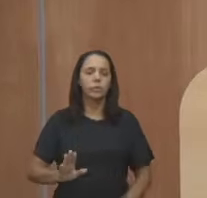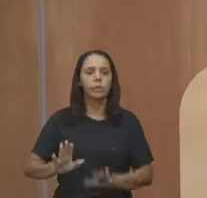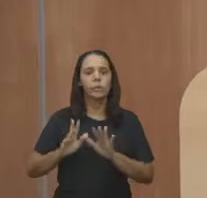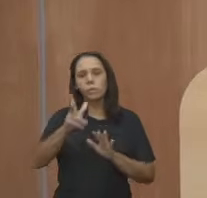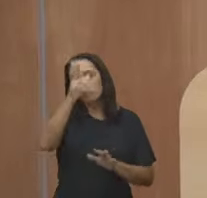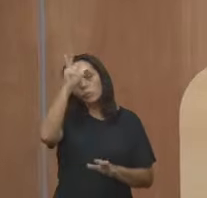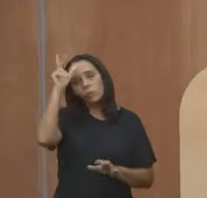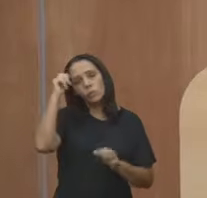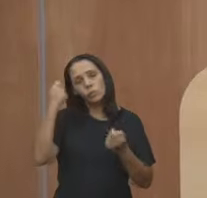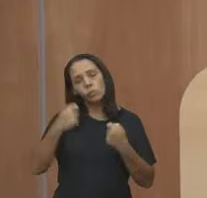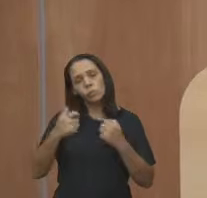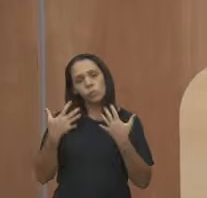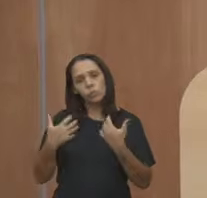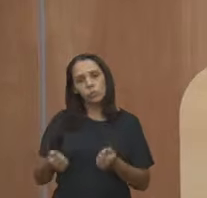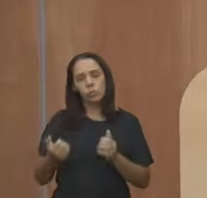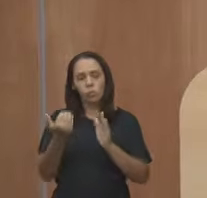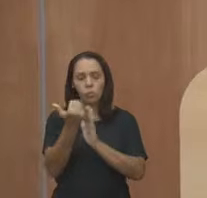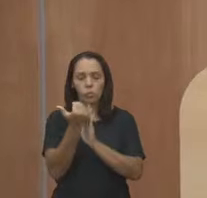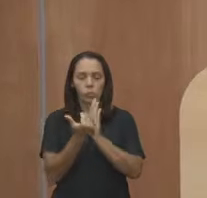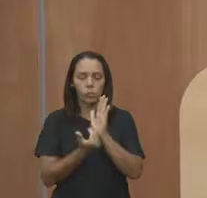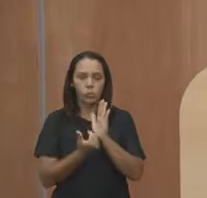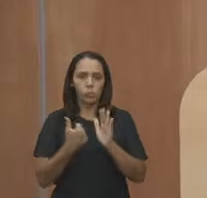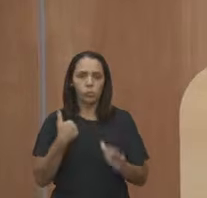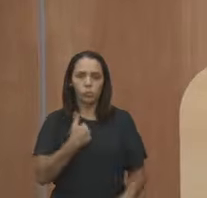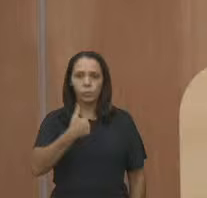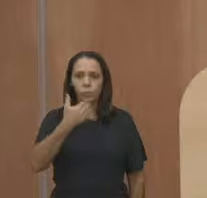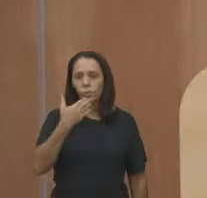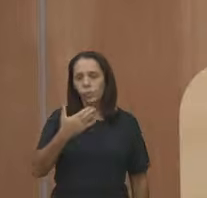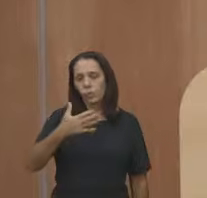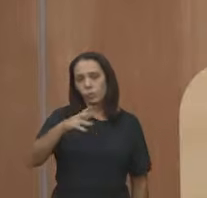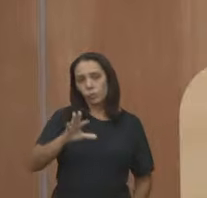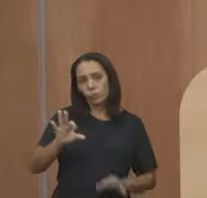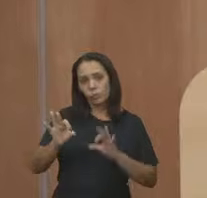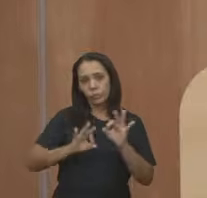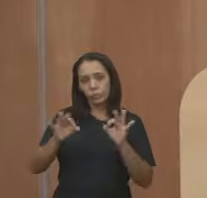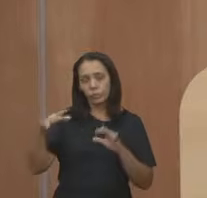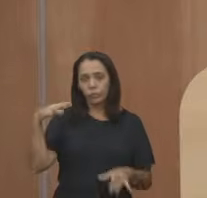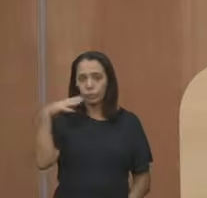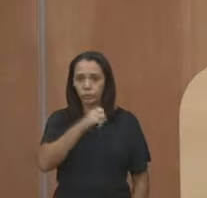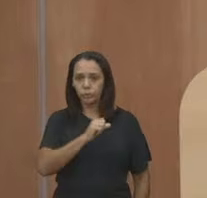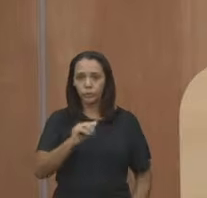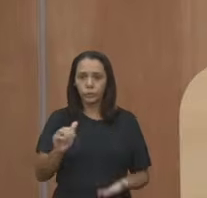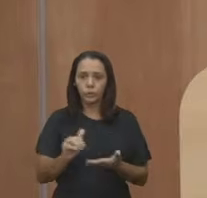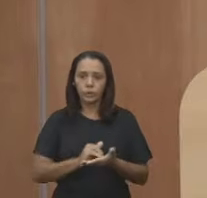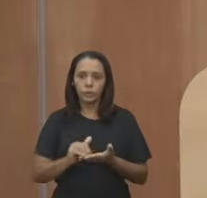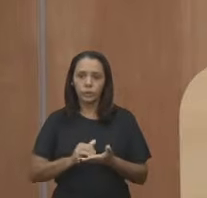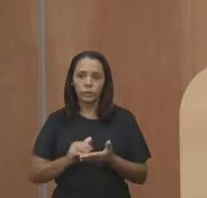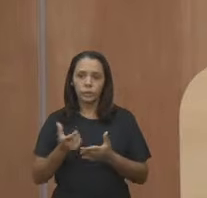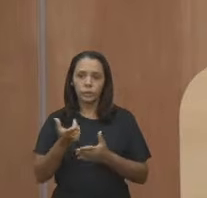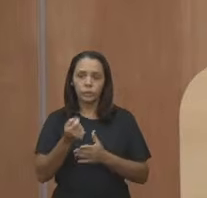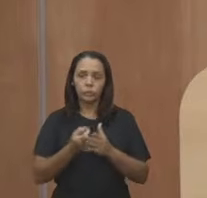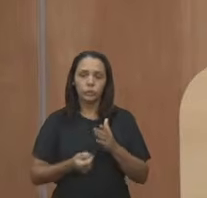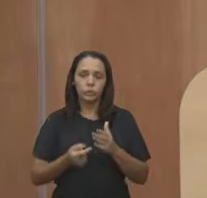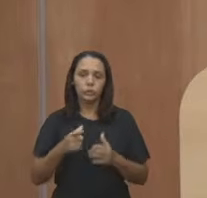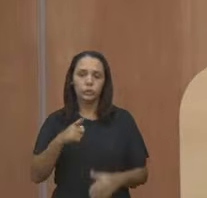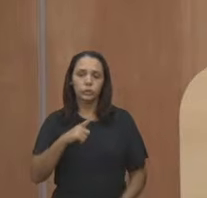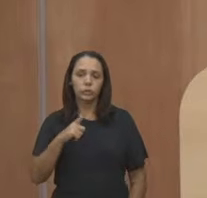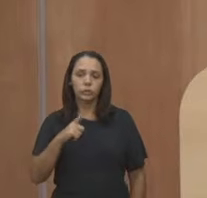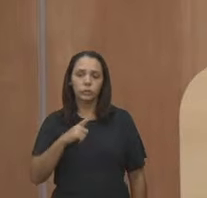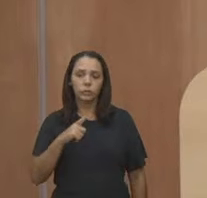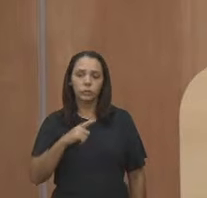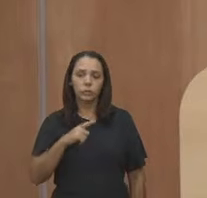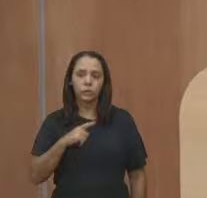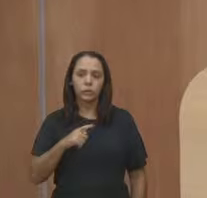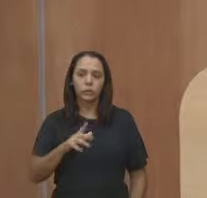faça isso rápido. O secretário de Finanças disse que existe já um levantamento aproximado de 14 milhões de reais